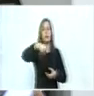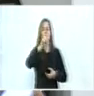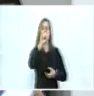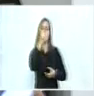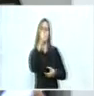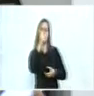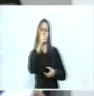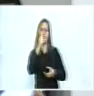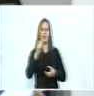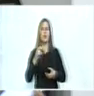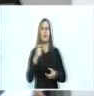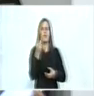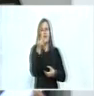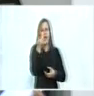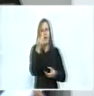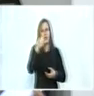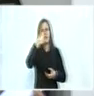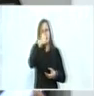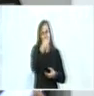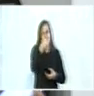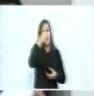no valor de